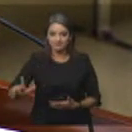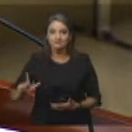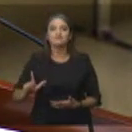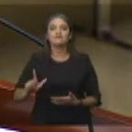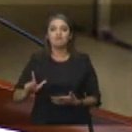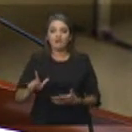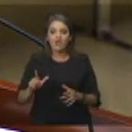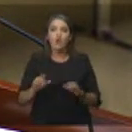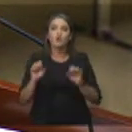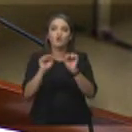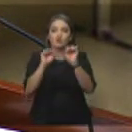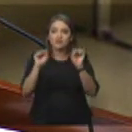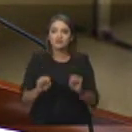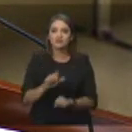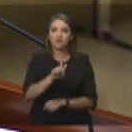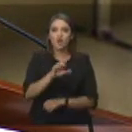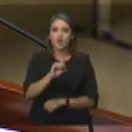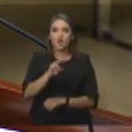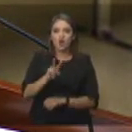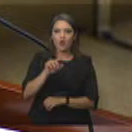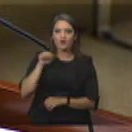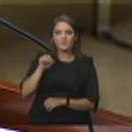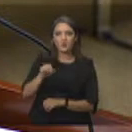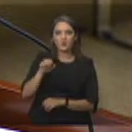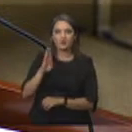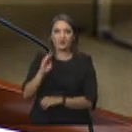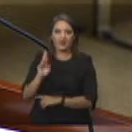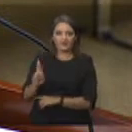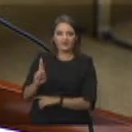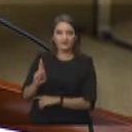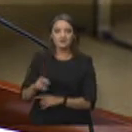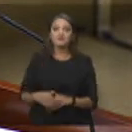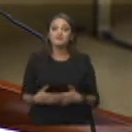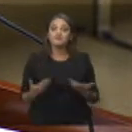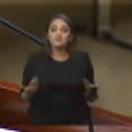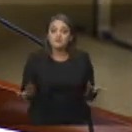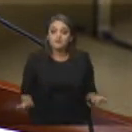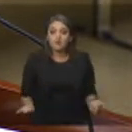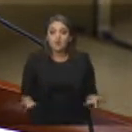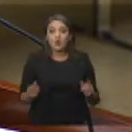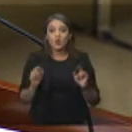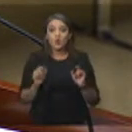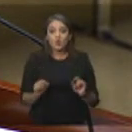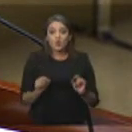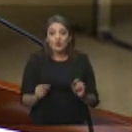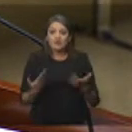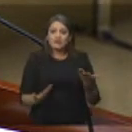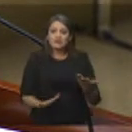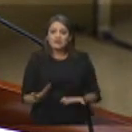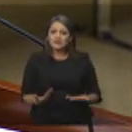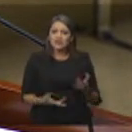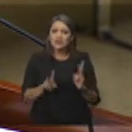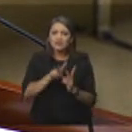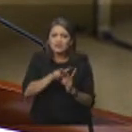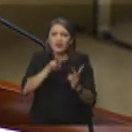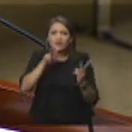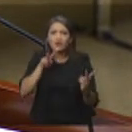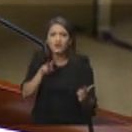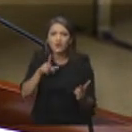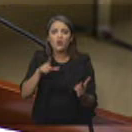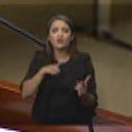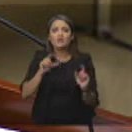do sistema gov.br. O desenvolvimento de soluções digitais, excelências, trouxe e